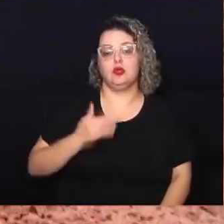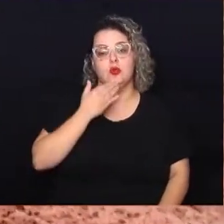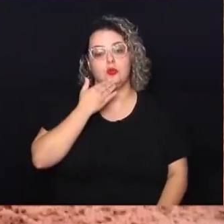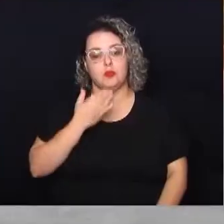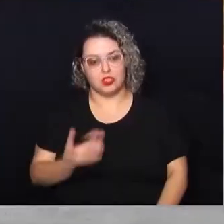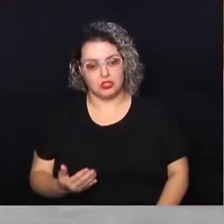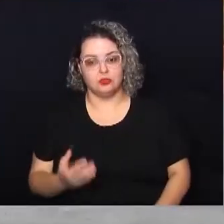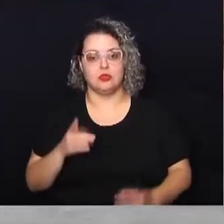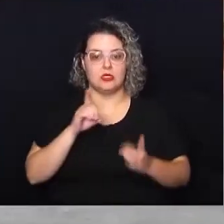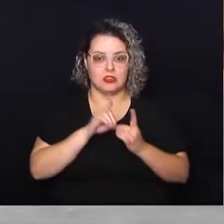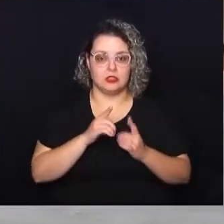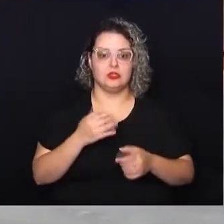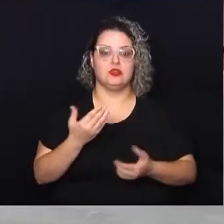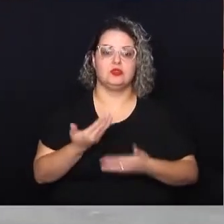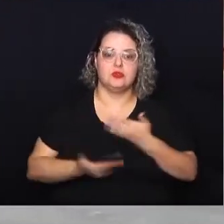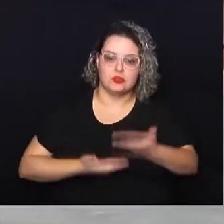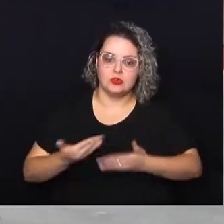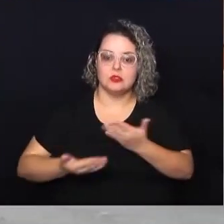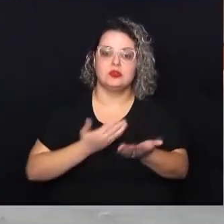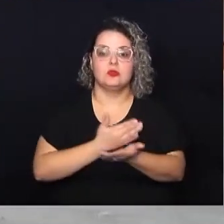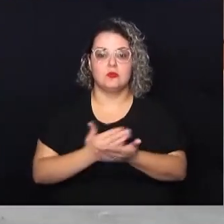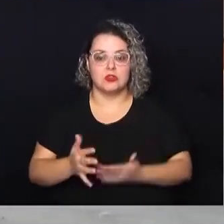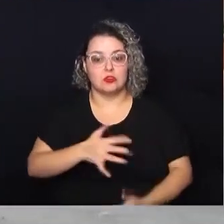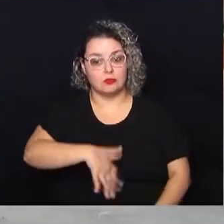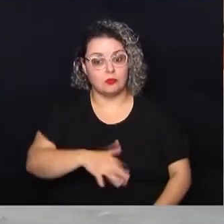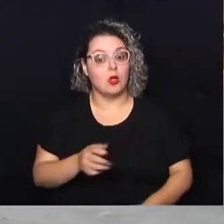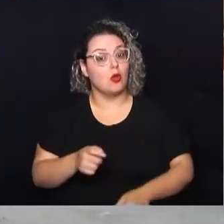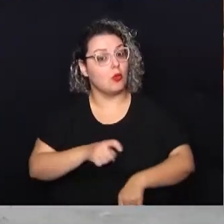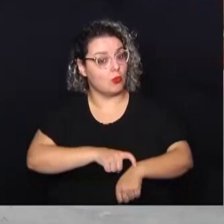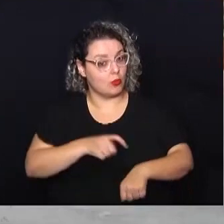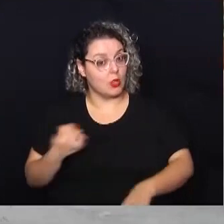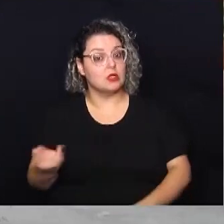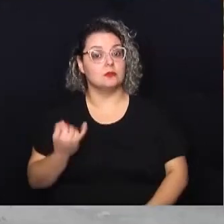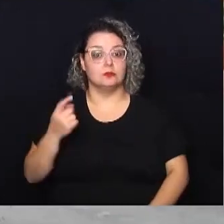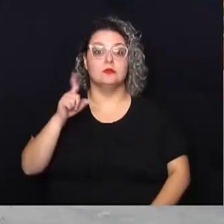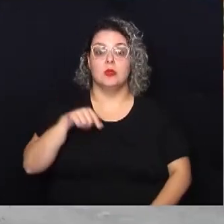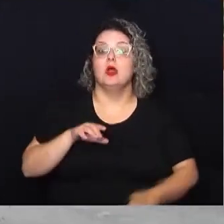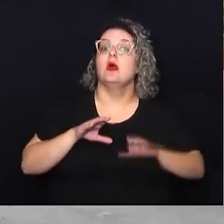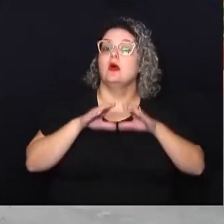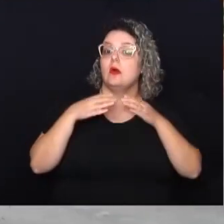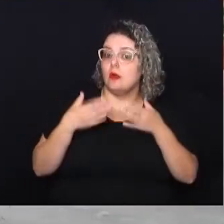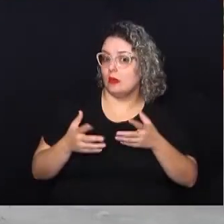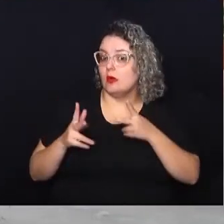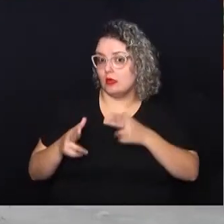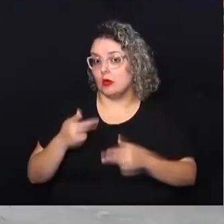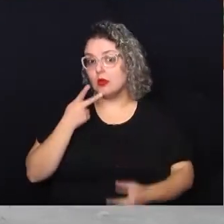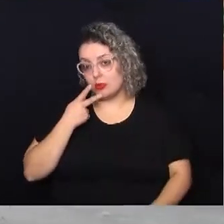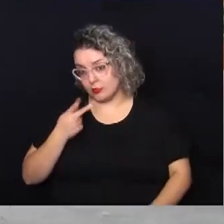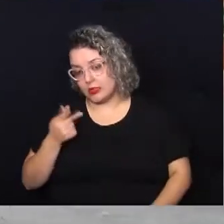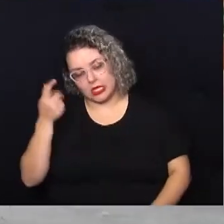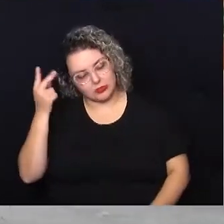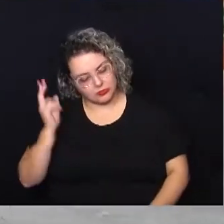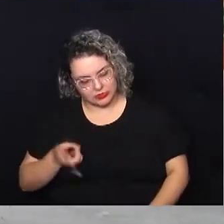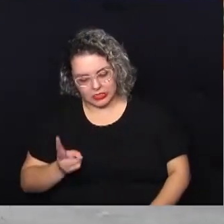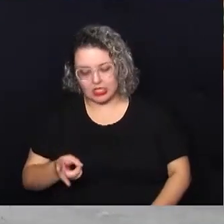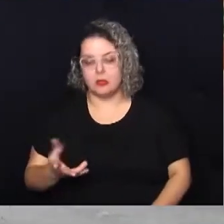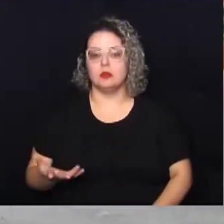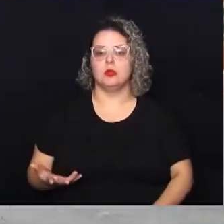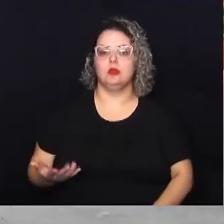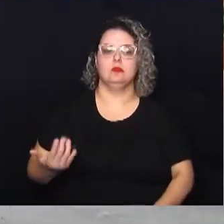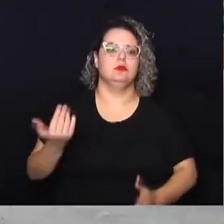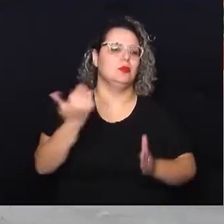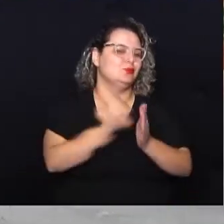na região. Um momento muito importante, né? Porque é uma comunidade que, como eu reafirmo, né? Com um alto índice